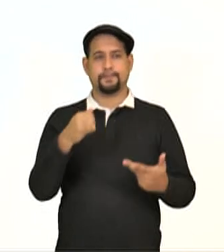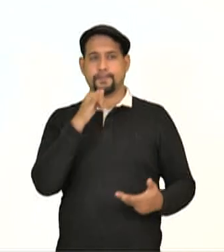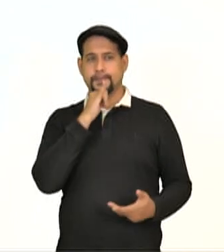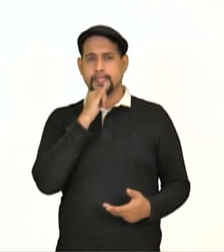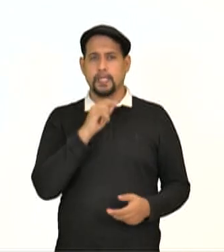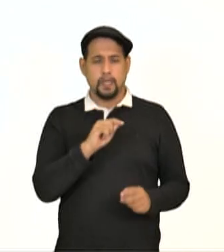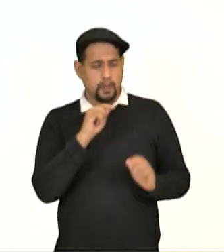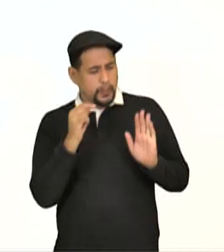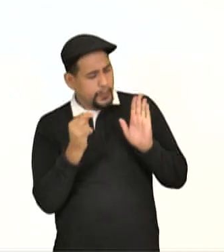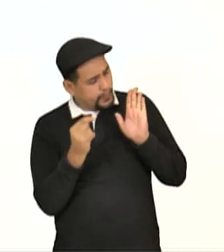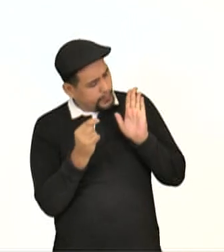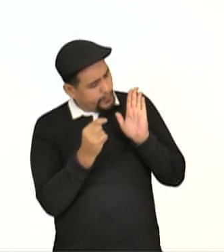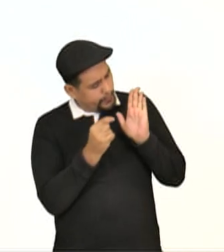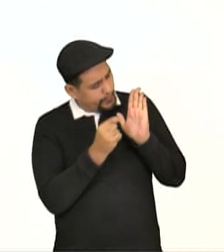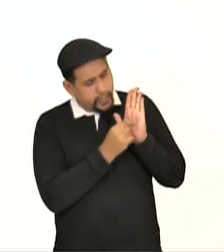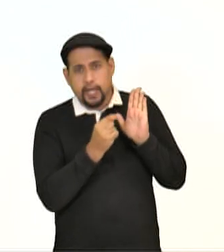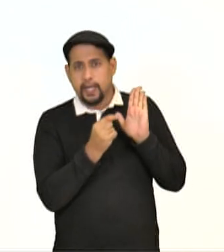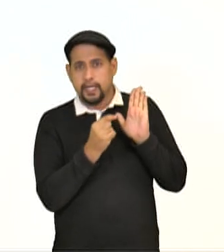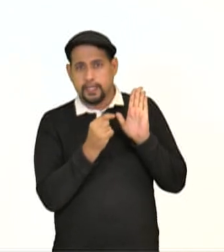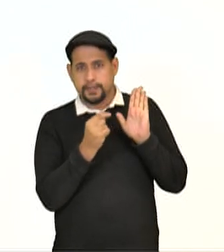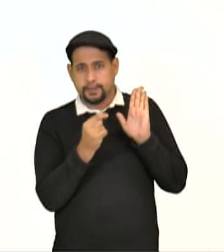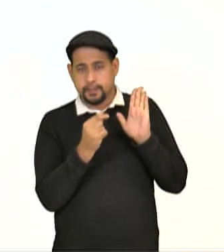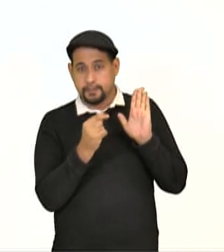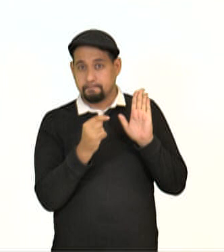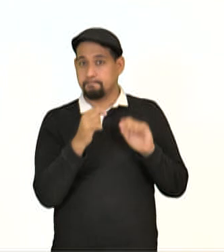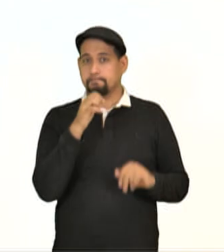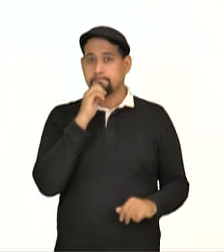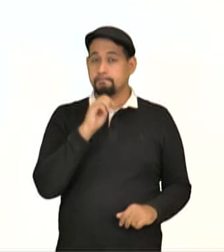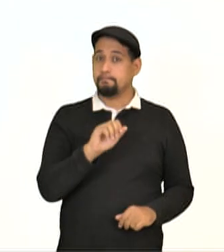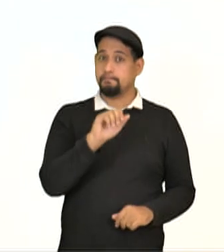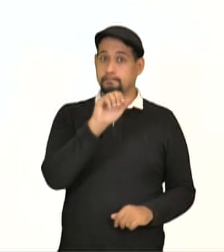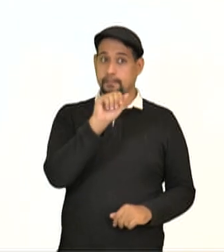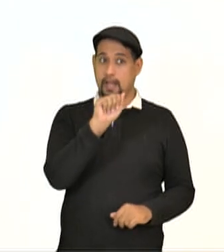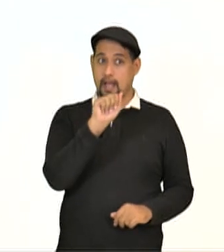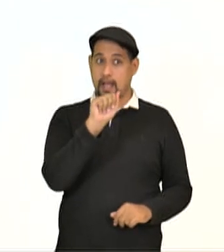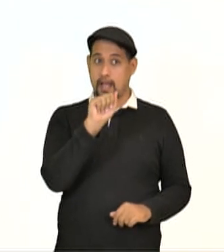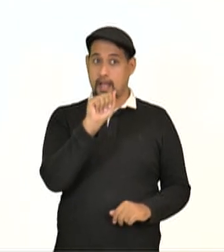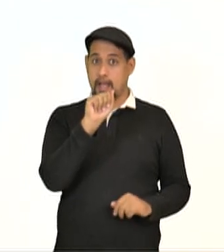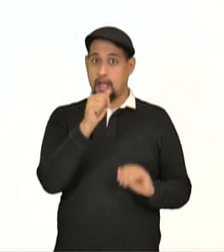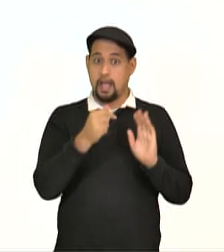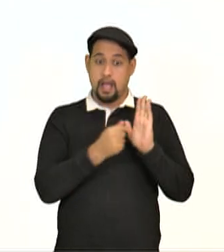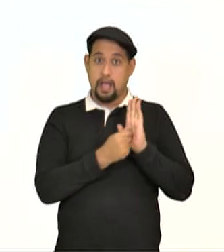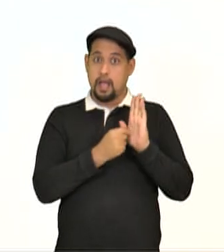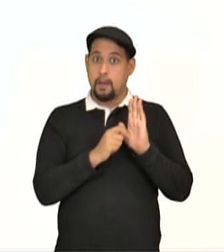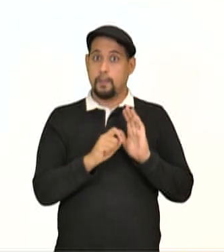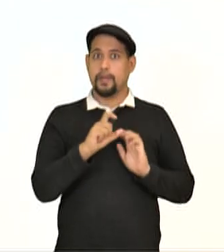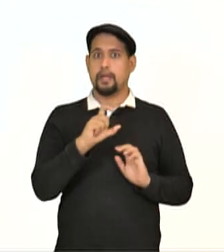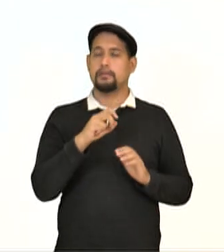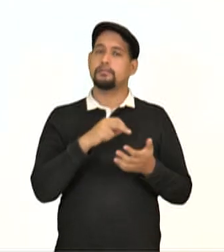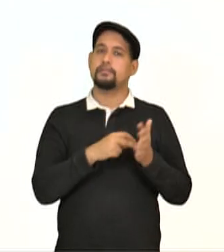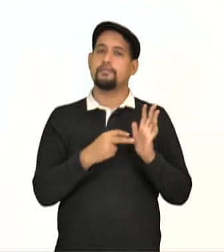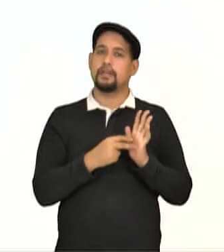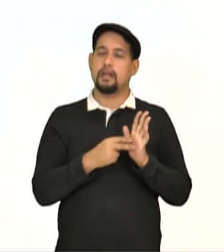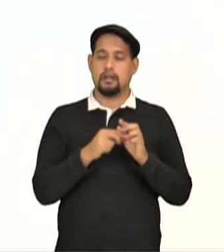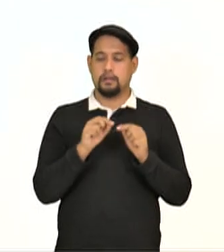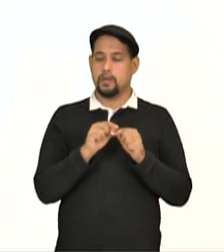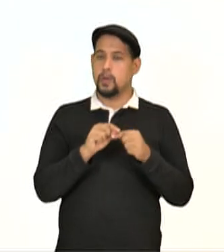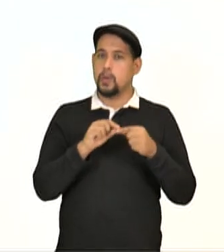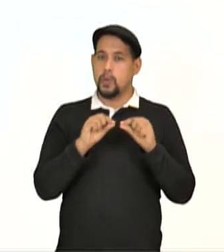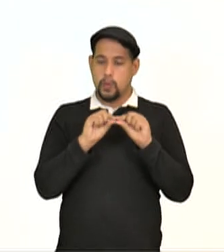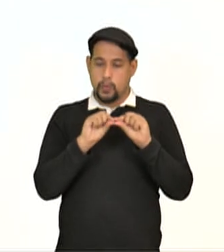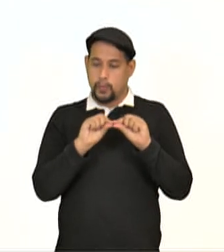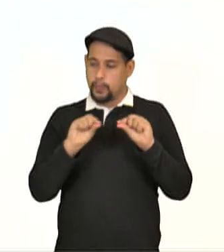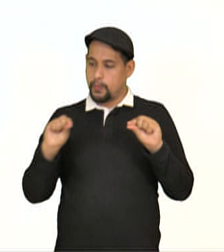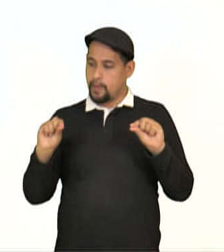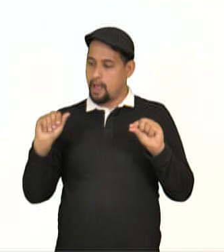uma manchinha e ponho a letra A maiúscula, eu estou dizendo que eu tenho o ponto A, certo? Então,